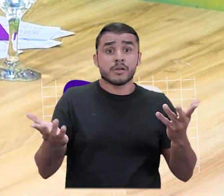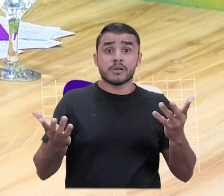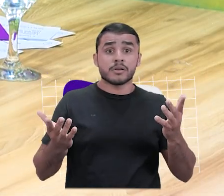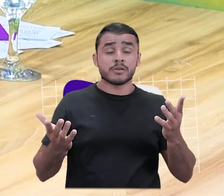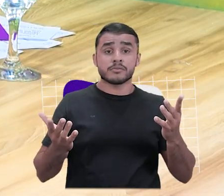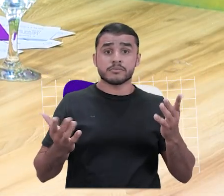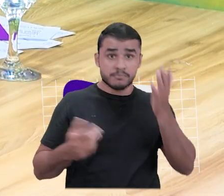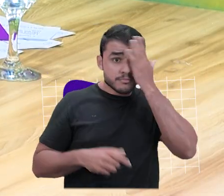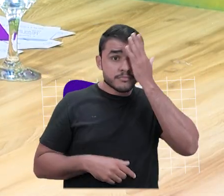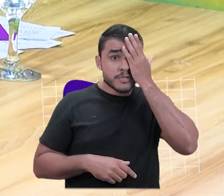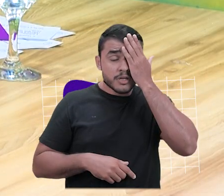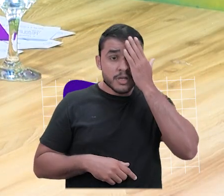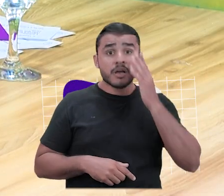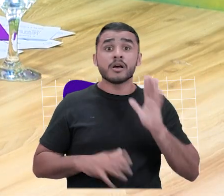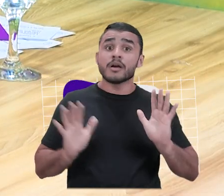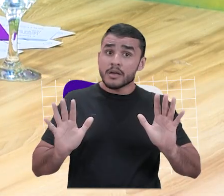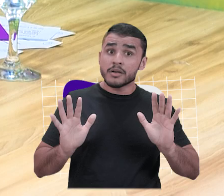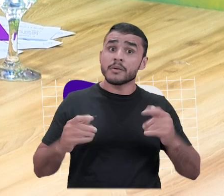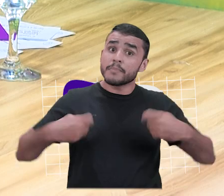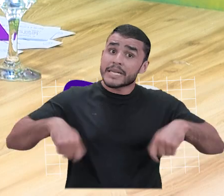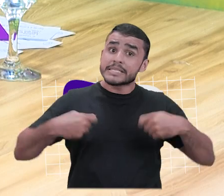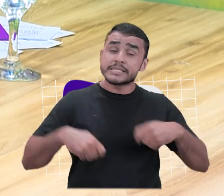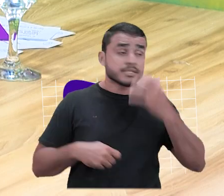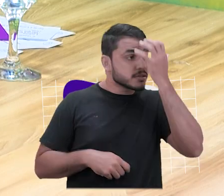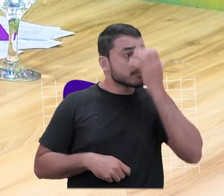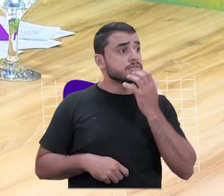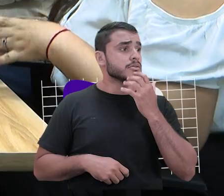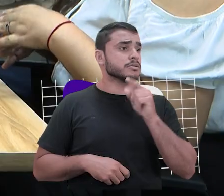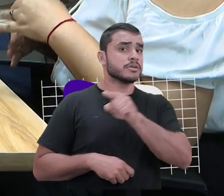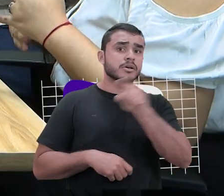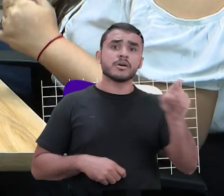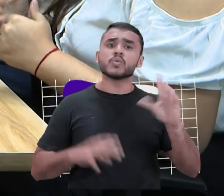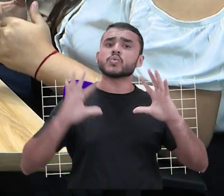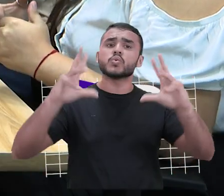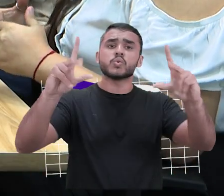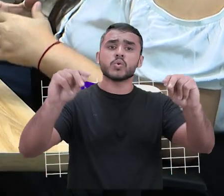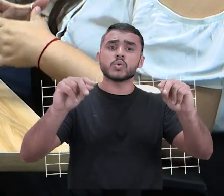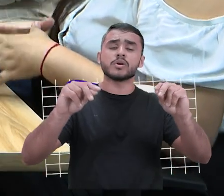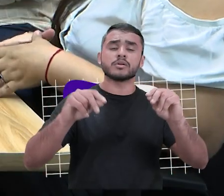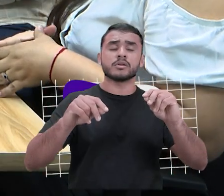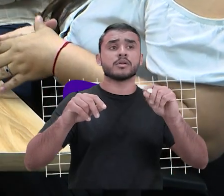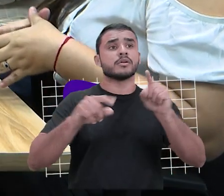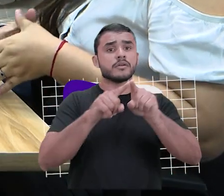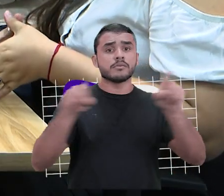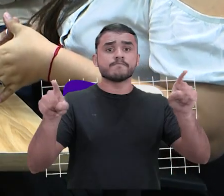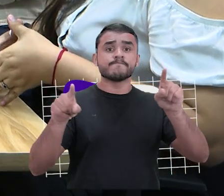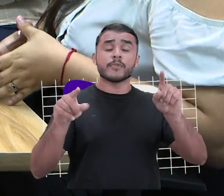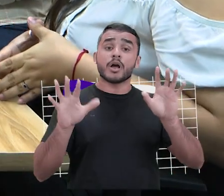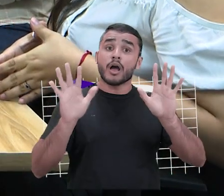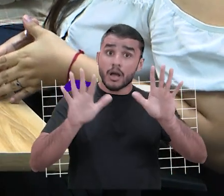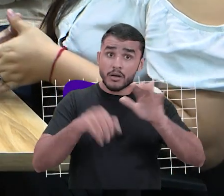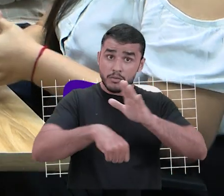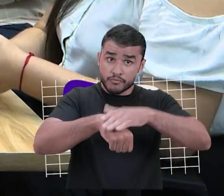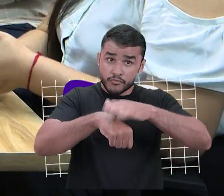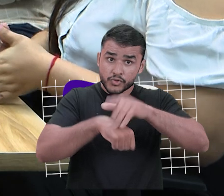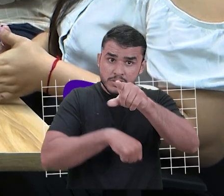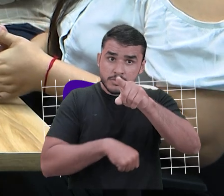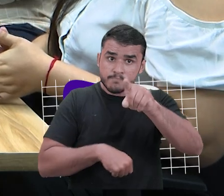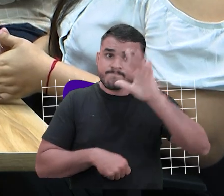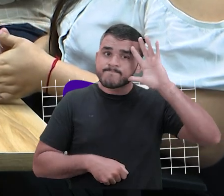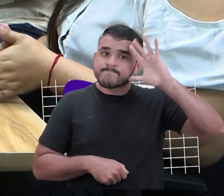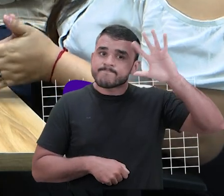irmã. Ninguém. Entende? E que uma hora vai dar certo dentro da sua perspectiva